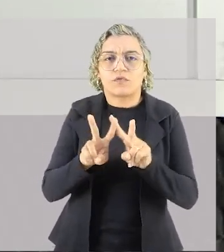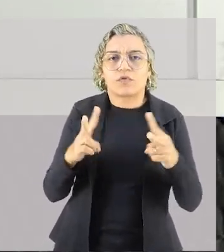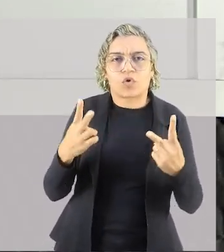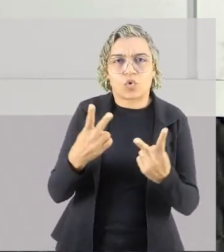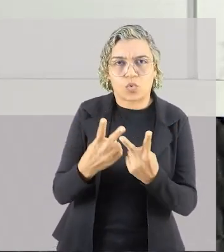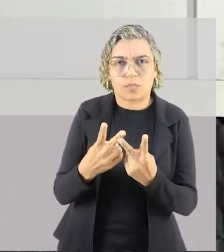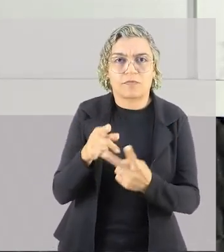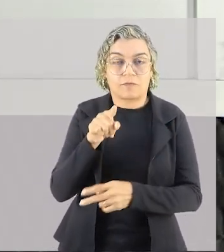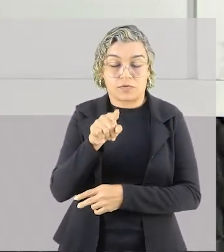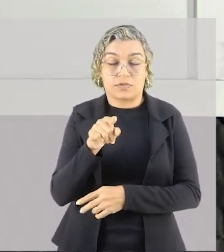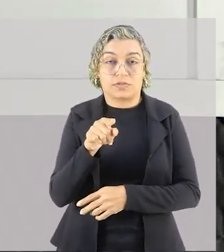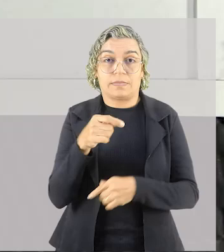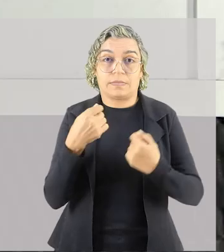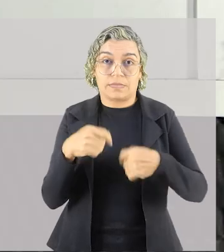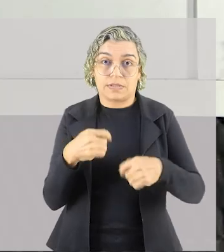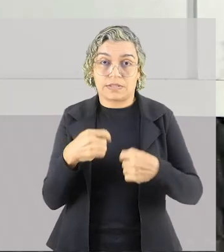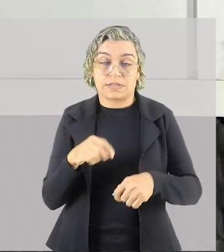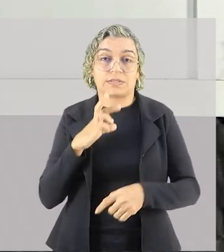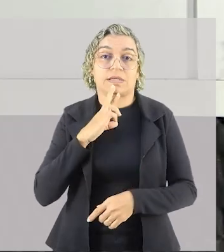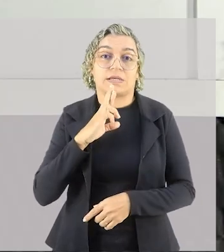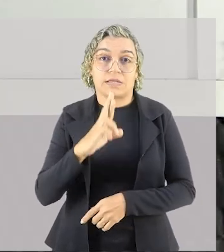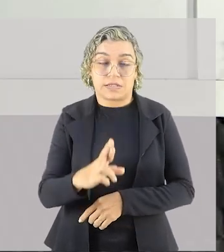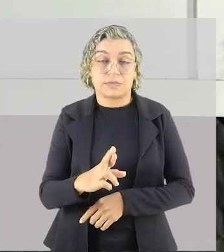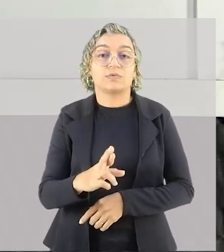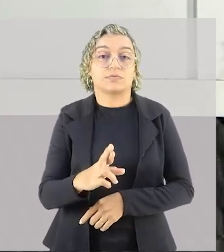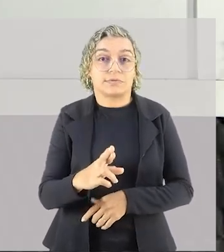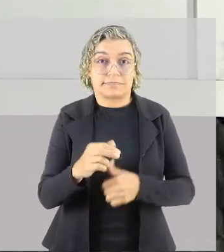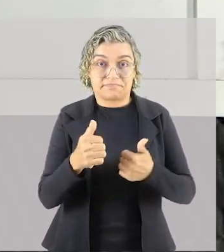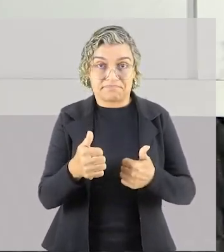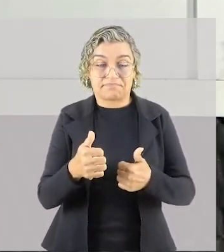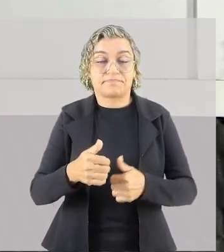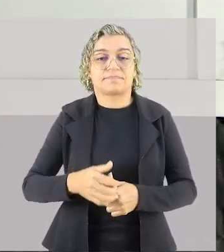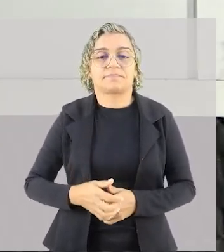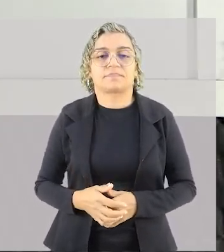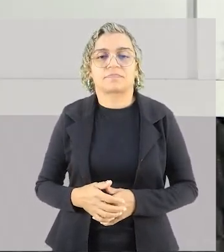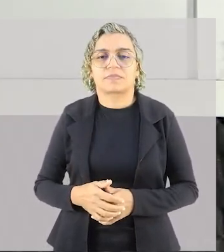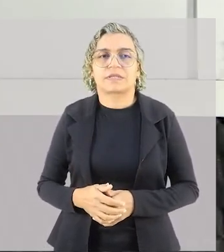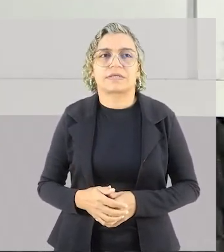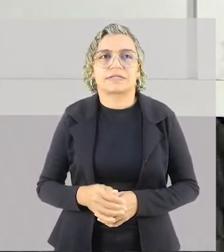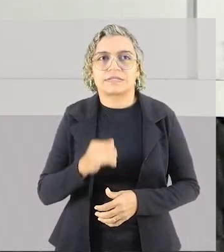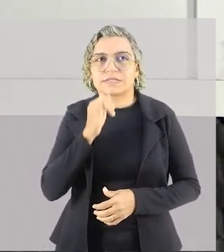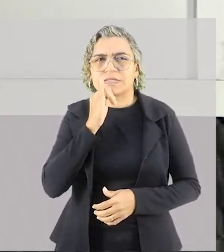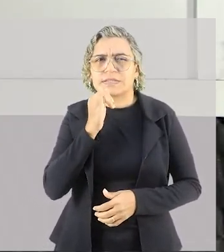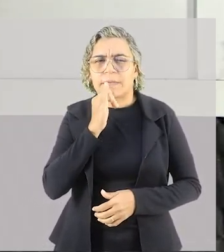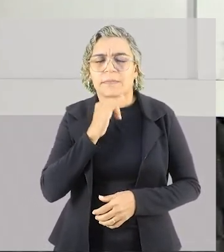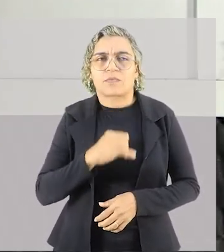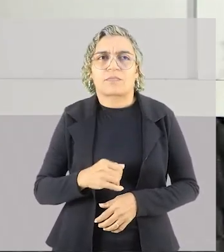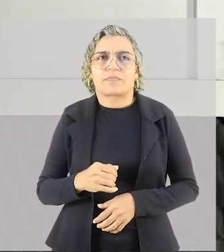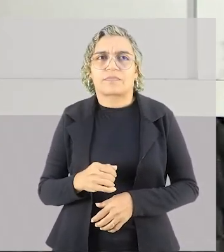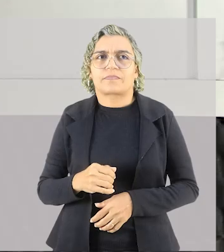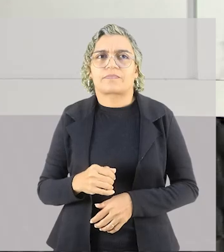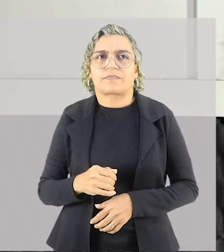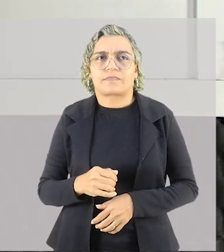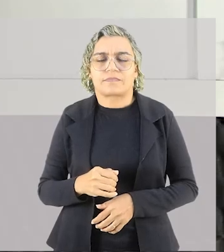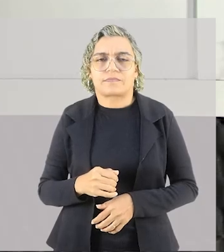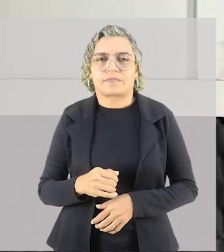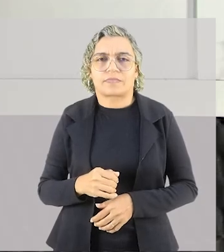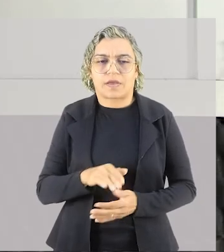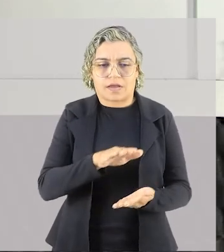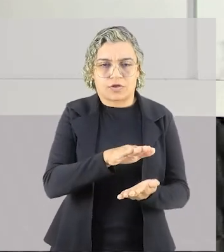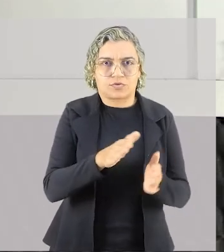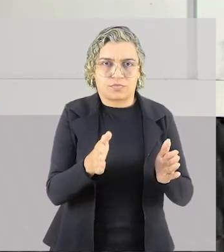você vai responder o que ele pede? Tá? Eu vou chamar de V1 o volume da